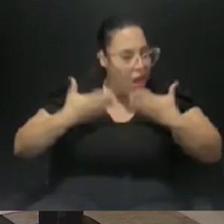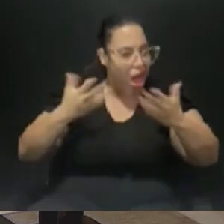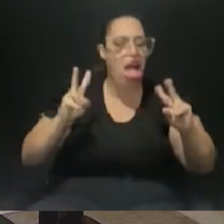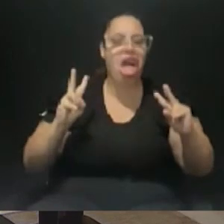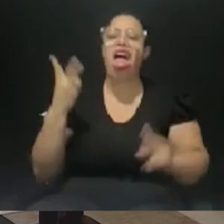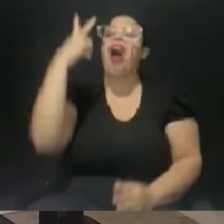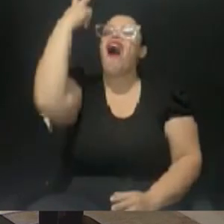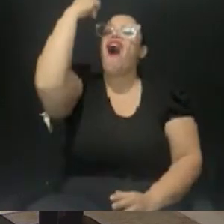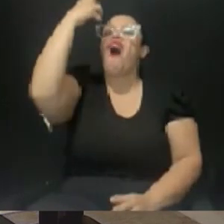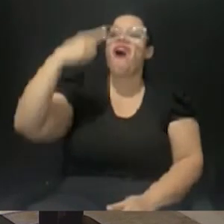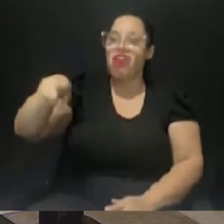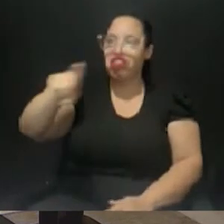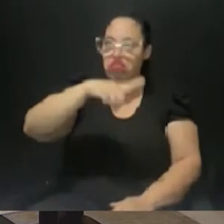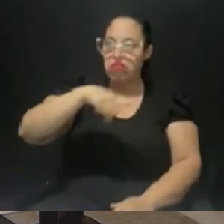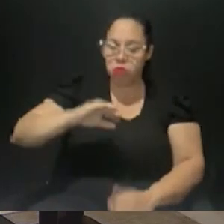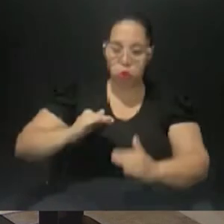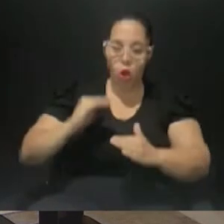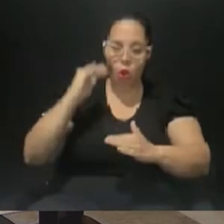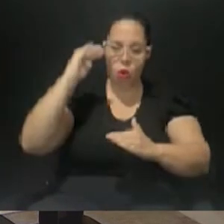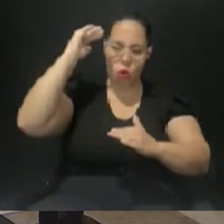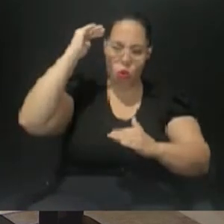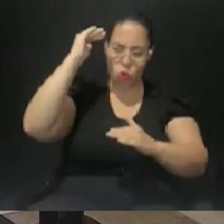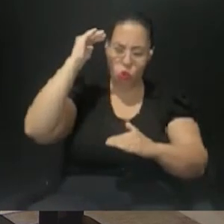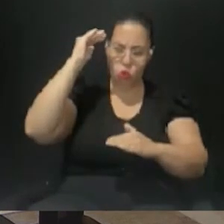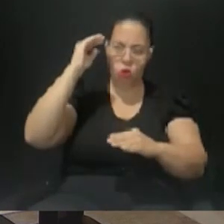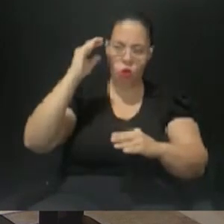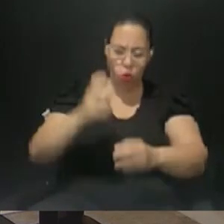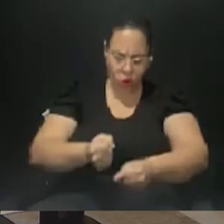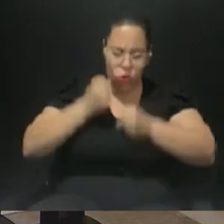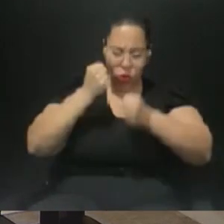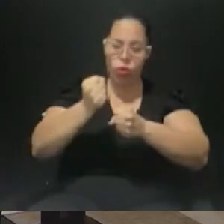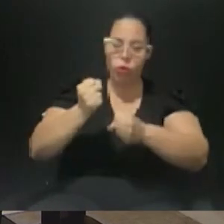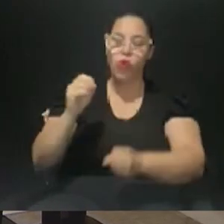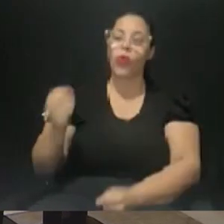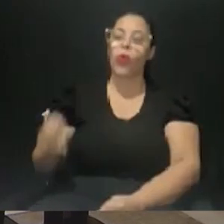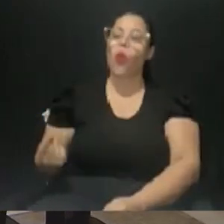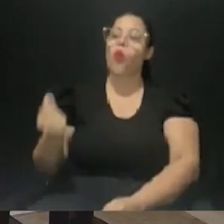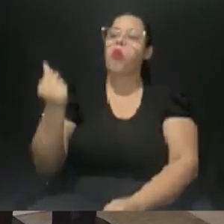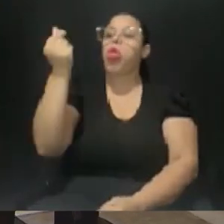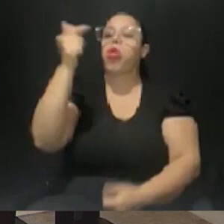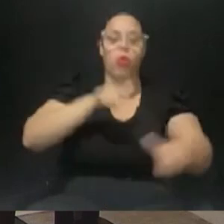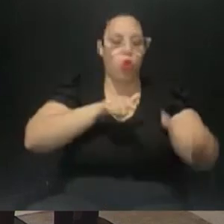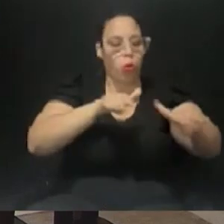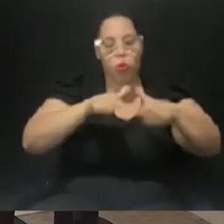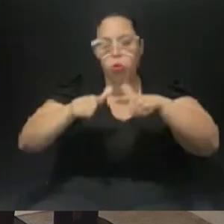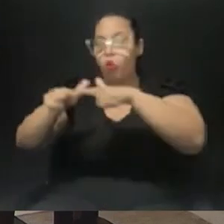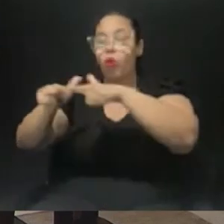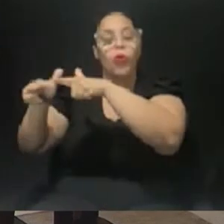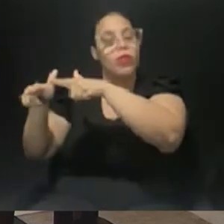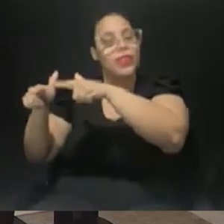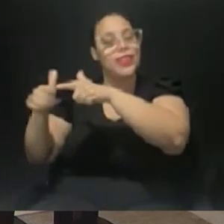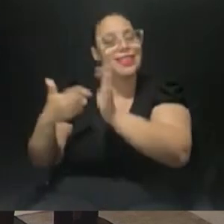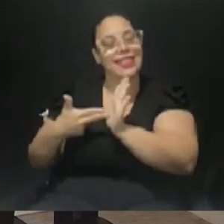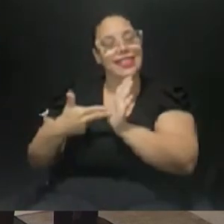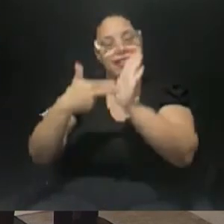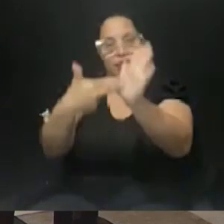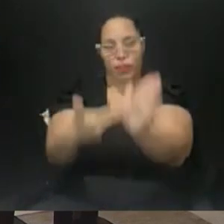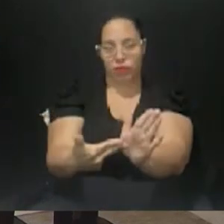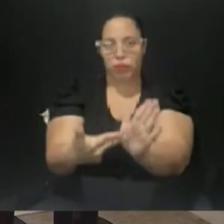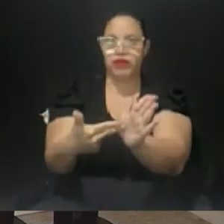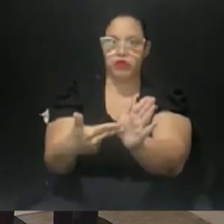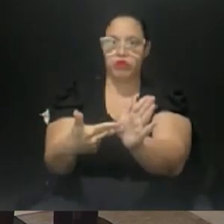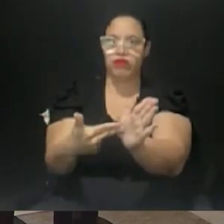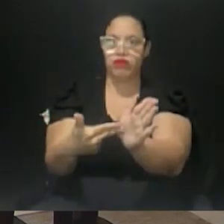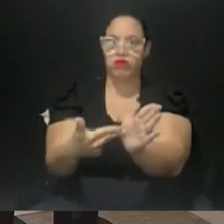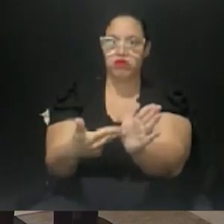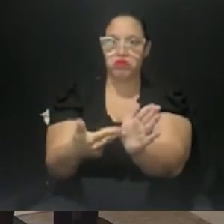que cresce, sustenta a economia, que gera empregos e que oferece opção de